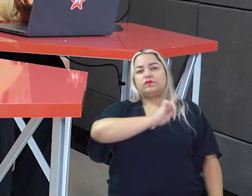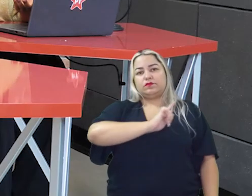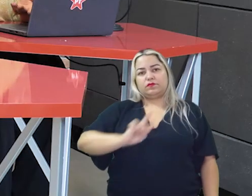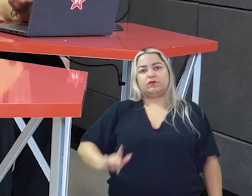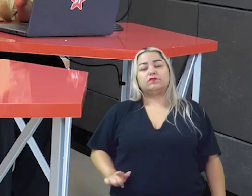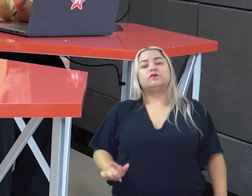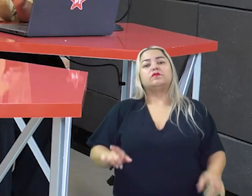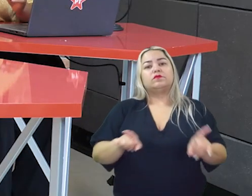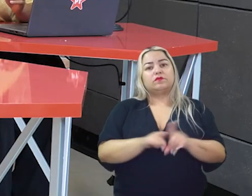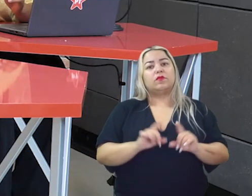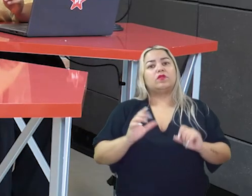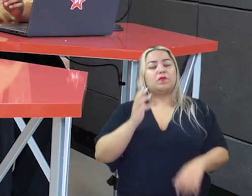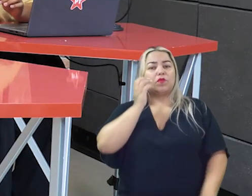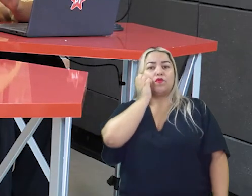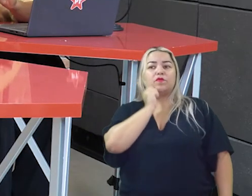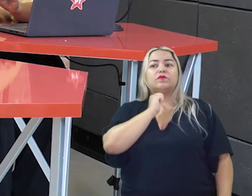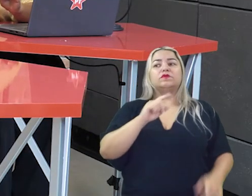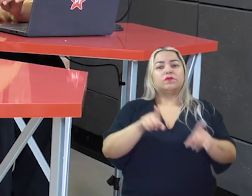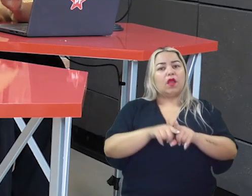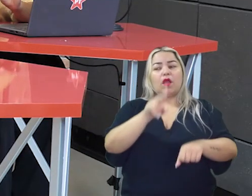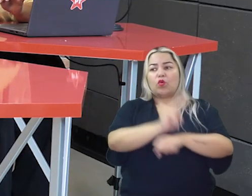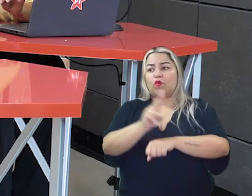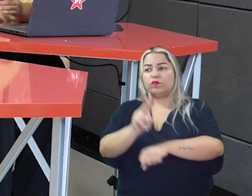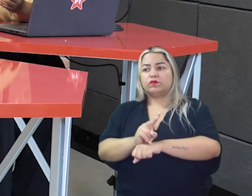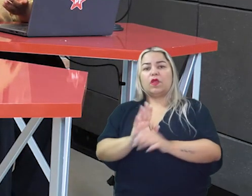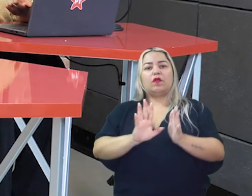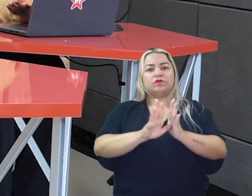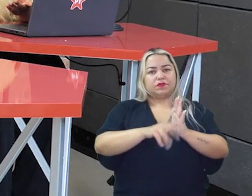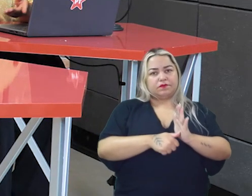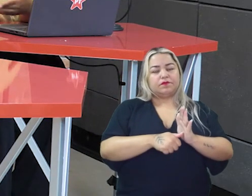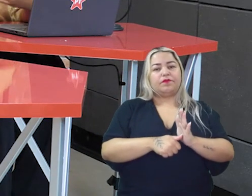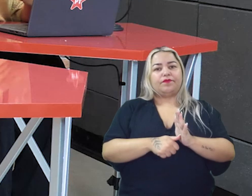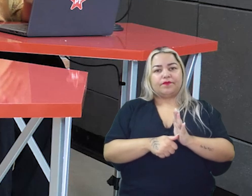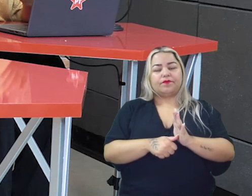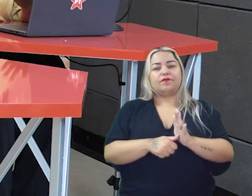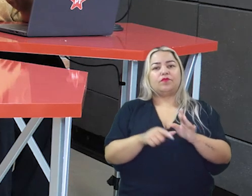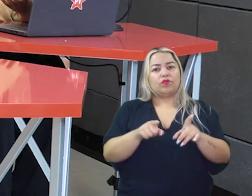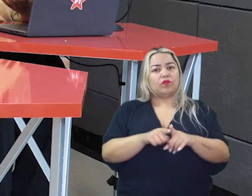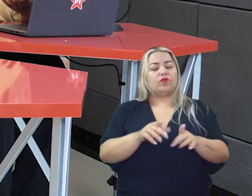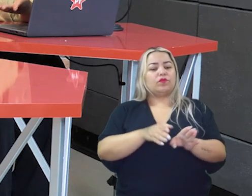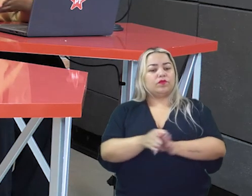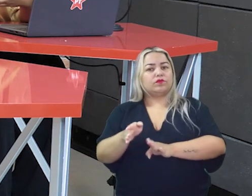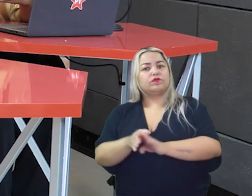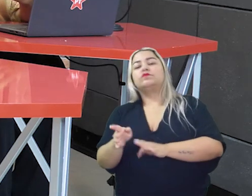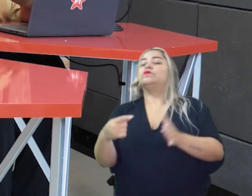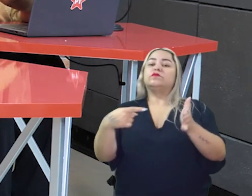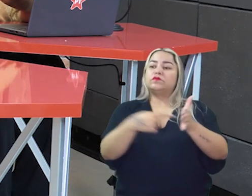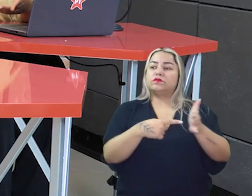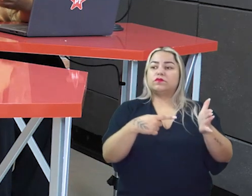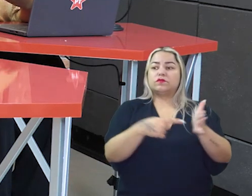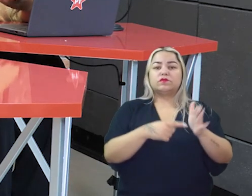com o governo a comprovarem a adoção de mecanismos de prevenção à corrupção, como auditorias internas, canais